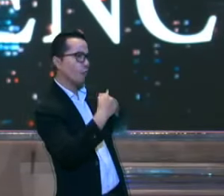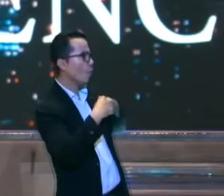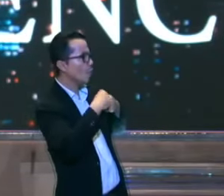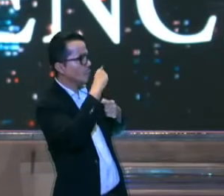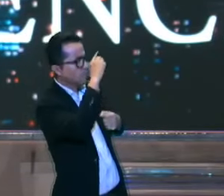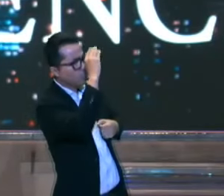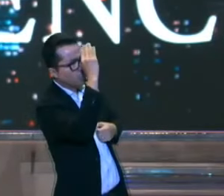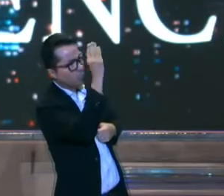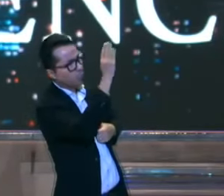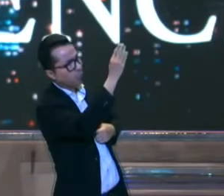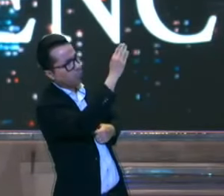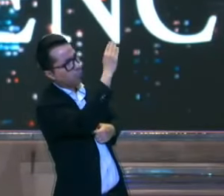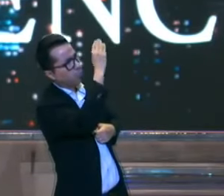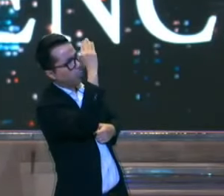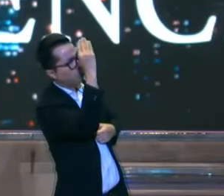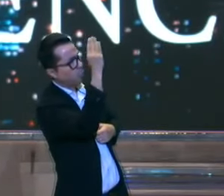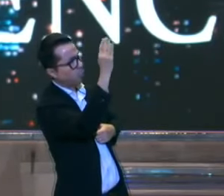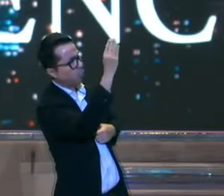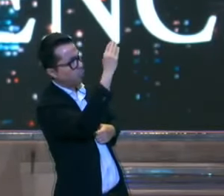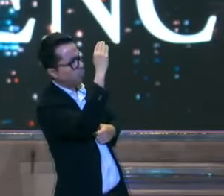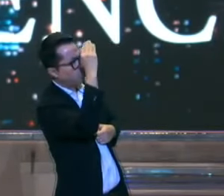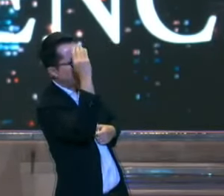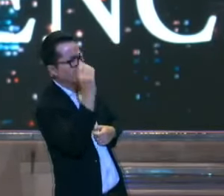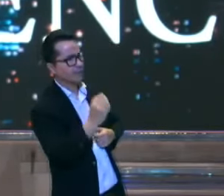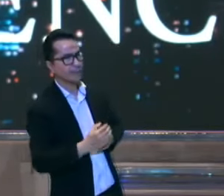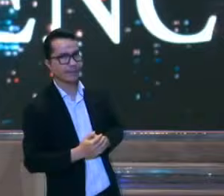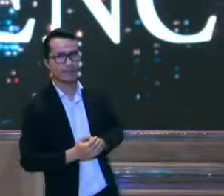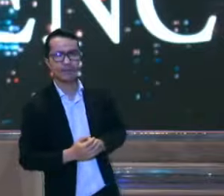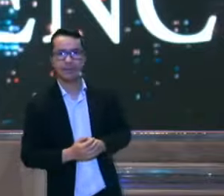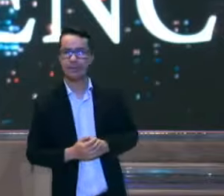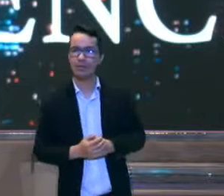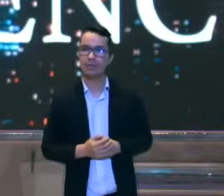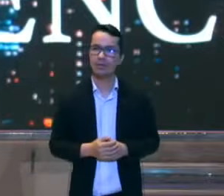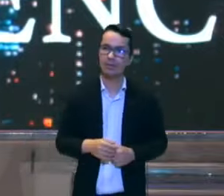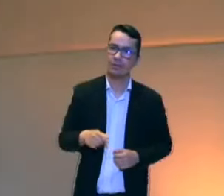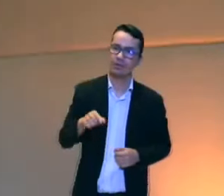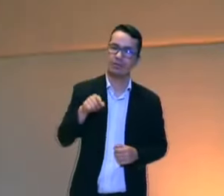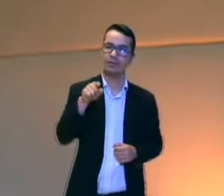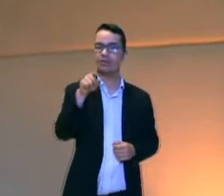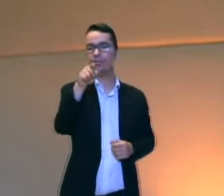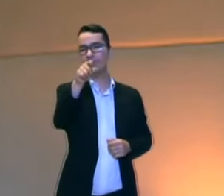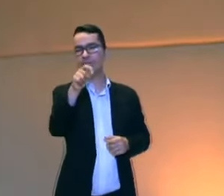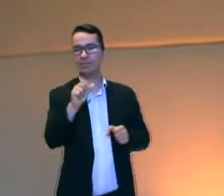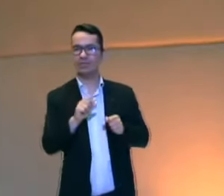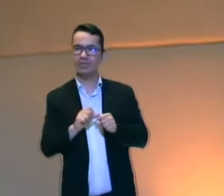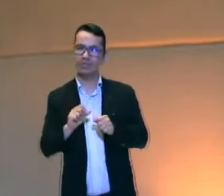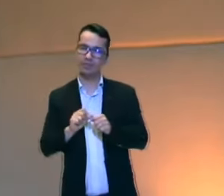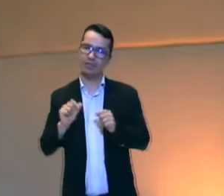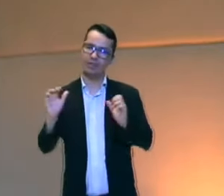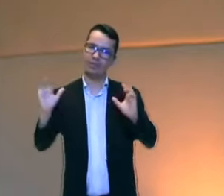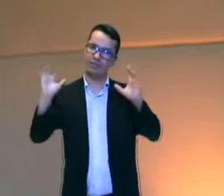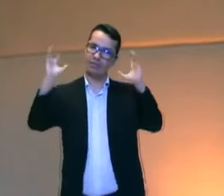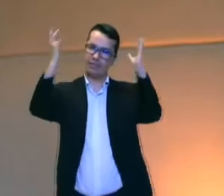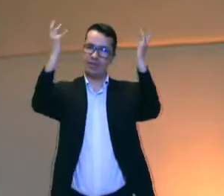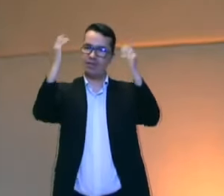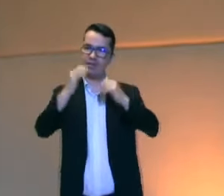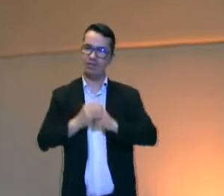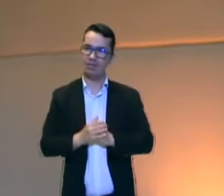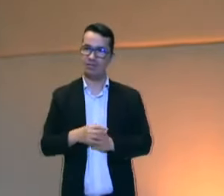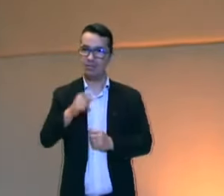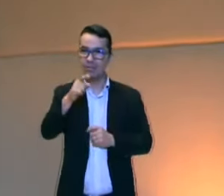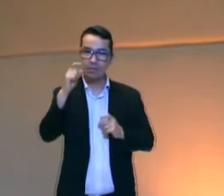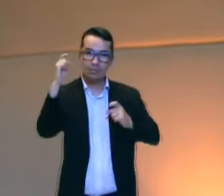Quando você faz a tua festa, você preocupa com você ou com quem você está convidando? Talvez para você não seja um problema, você nunca